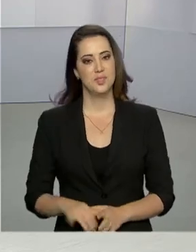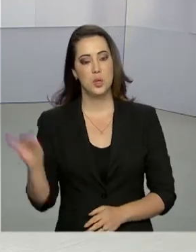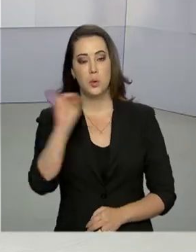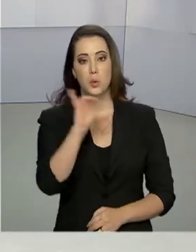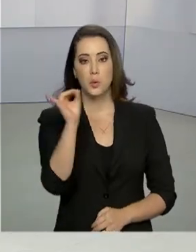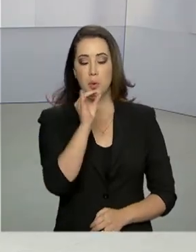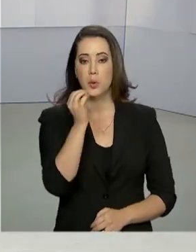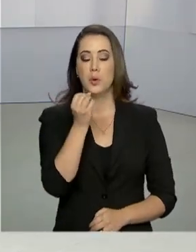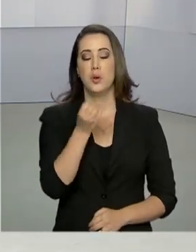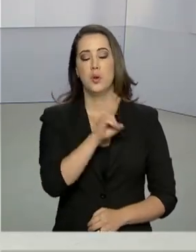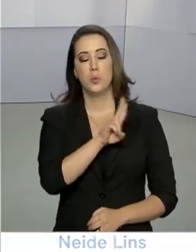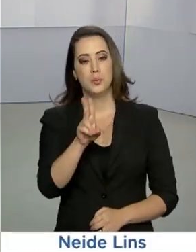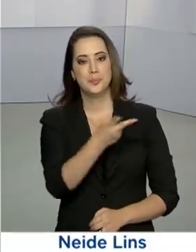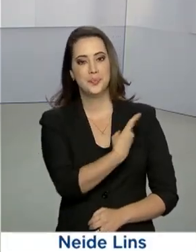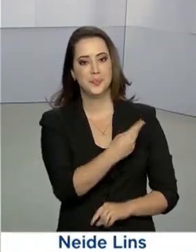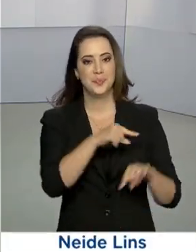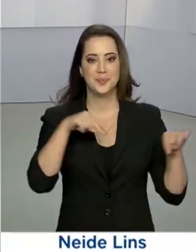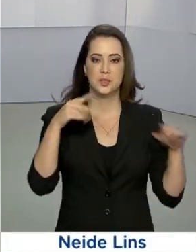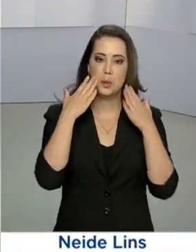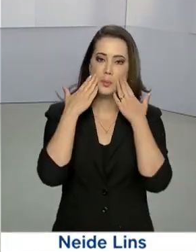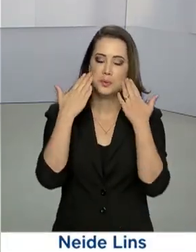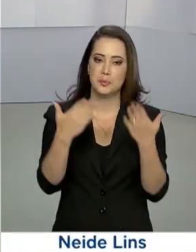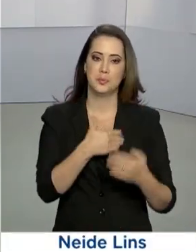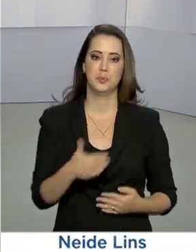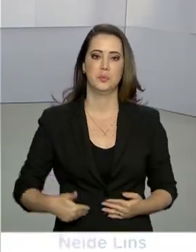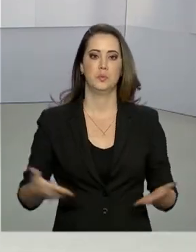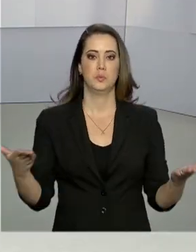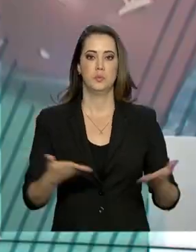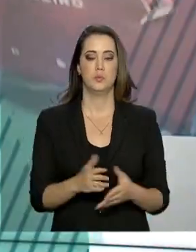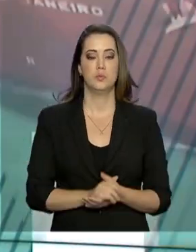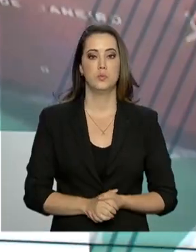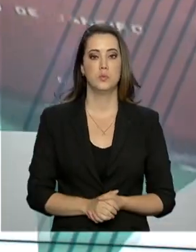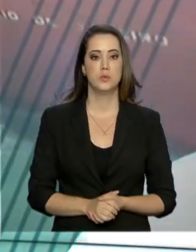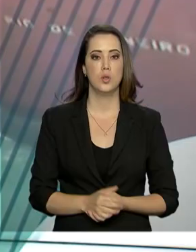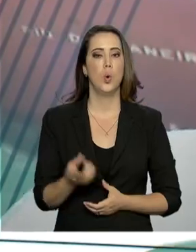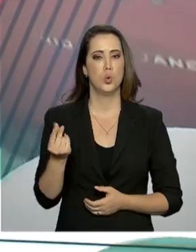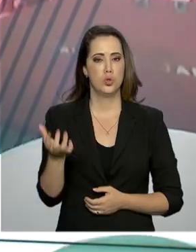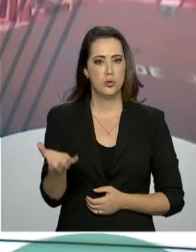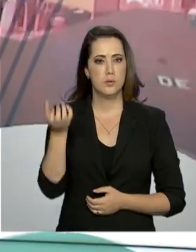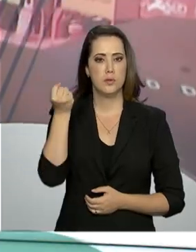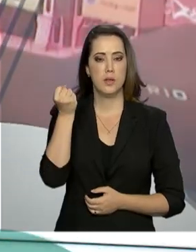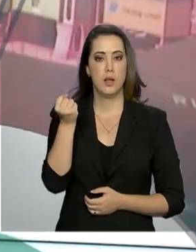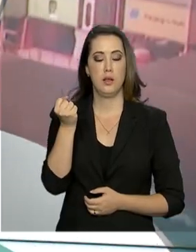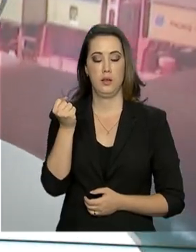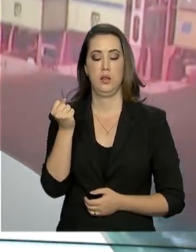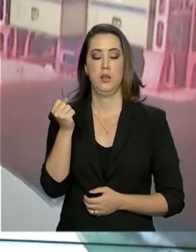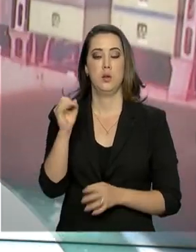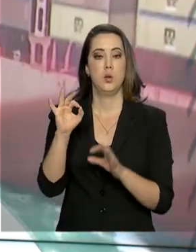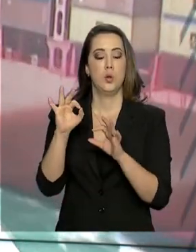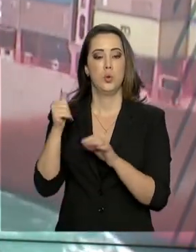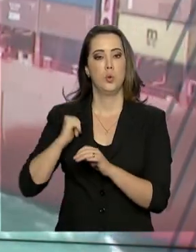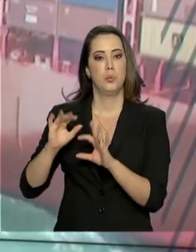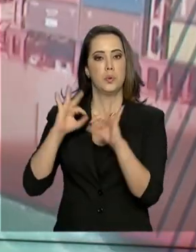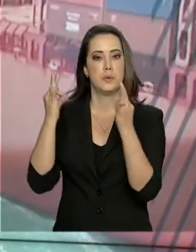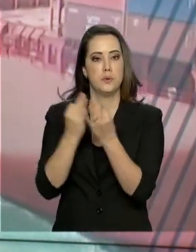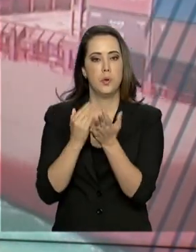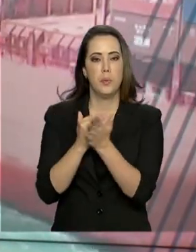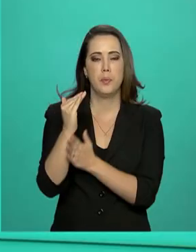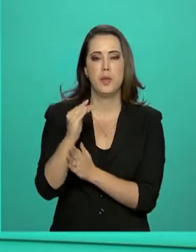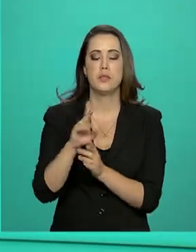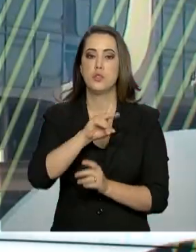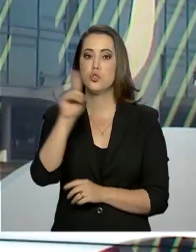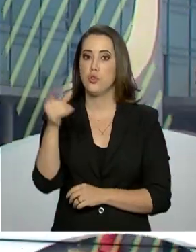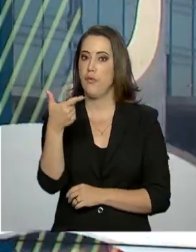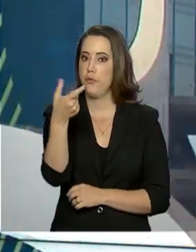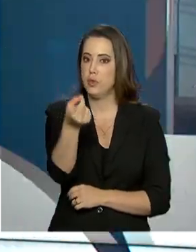Olá, sou o Roberto Camargo e estamos no ar com o governo agora. Os saques do Bolsa Família em janeiro começam a partir do dia